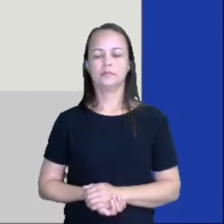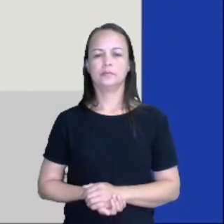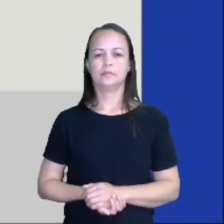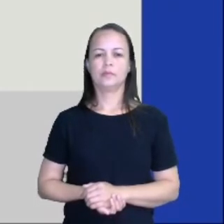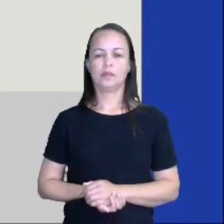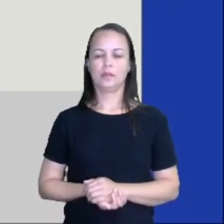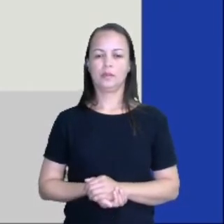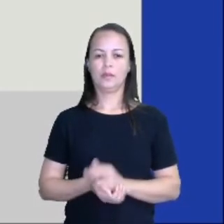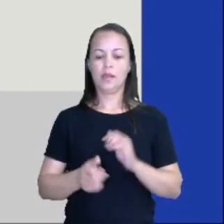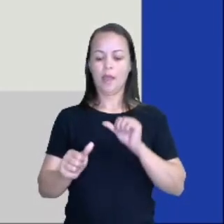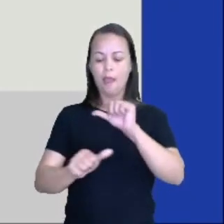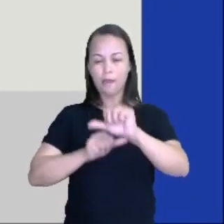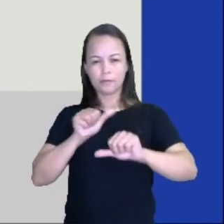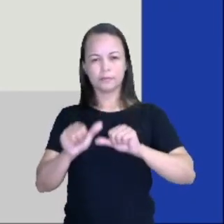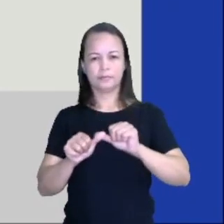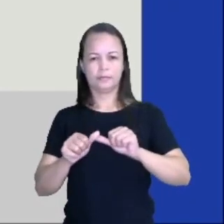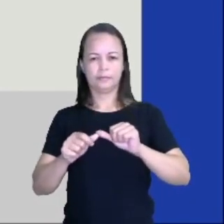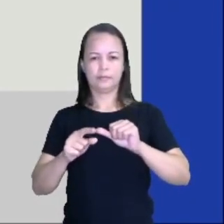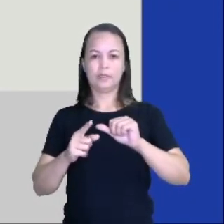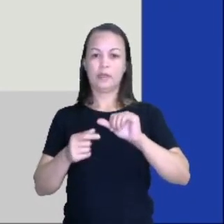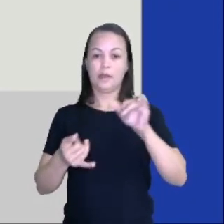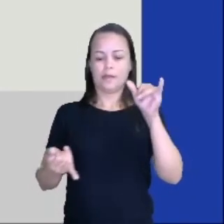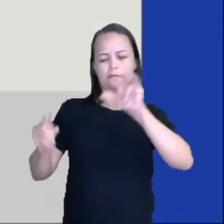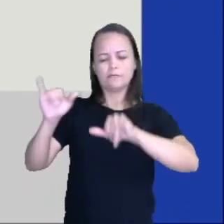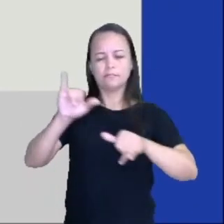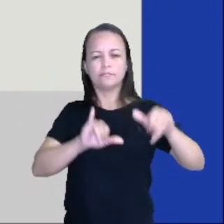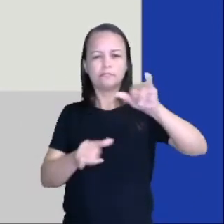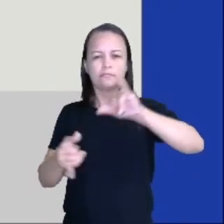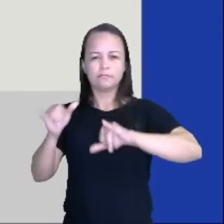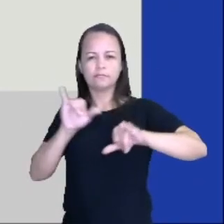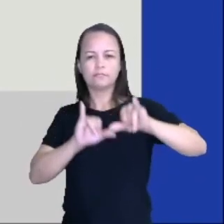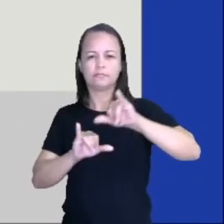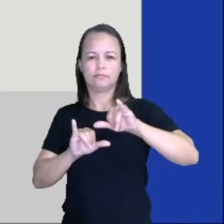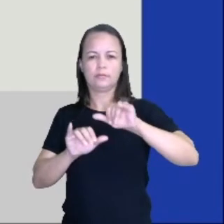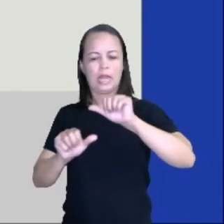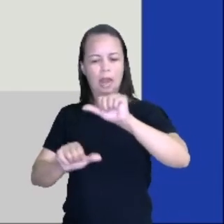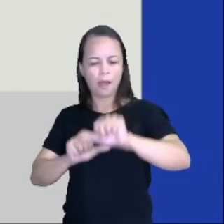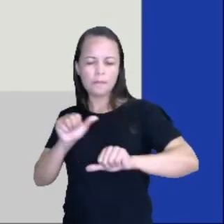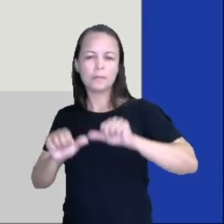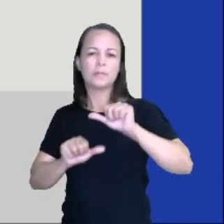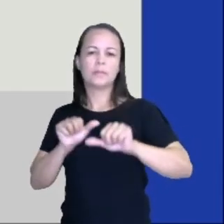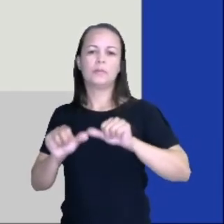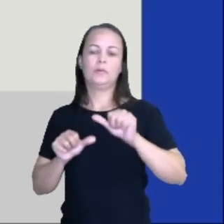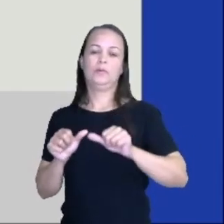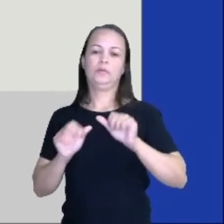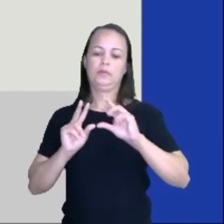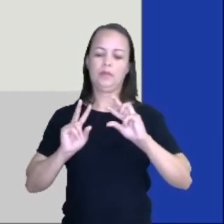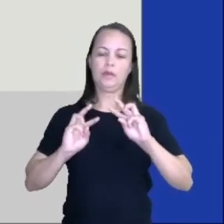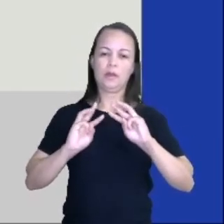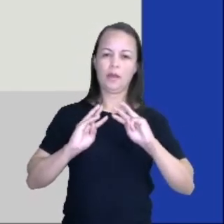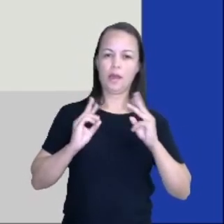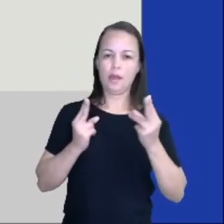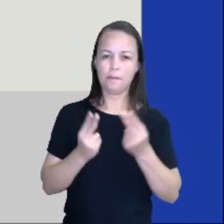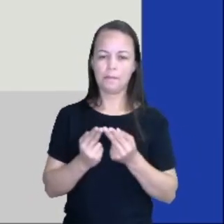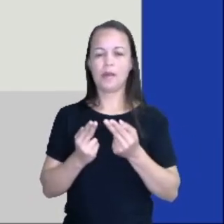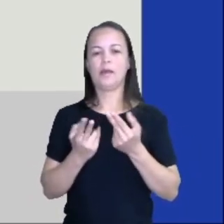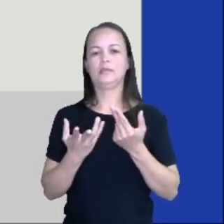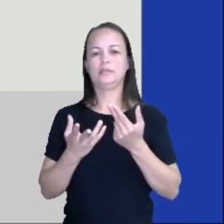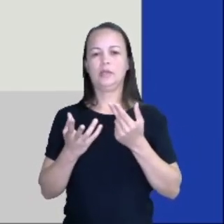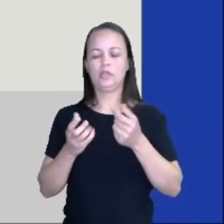A transformação química essencialmente muda a massa e muda o